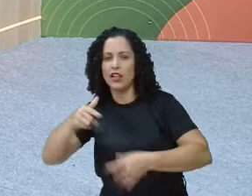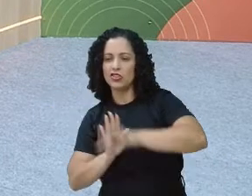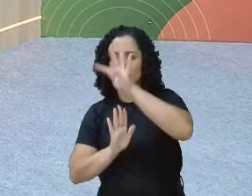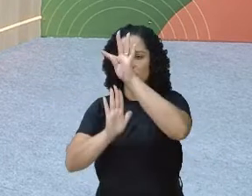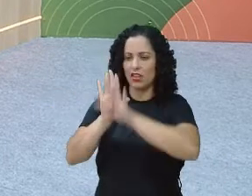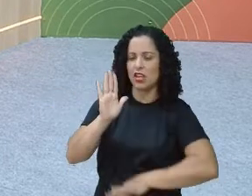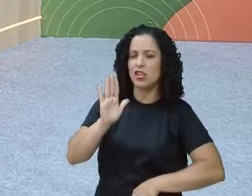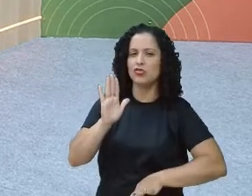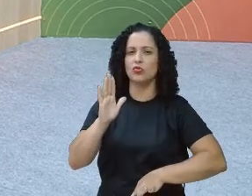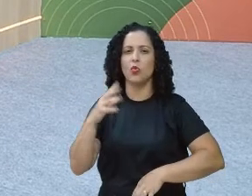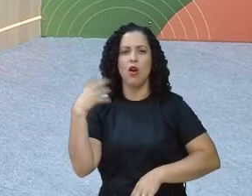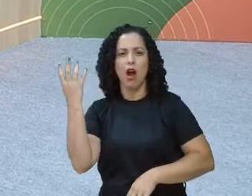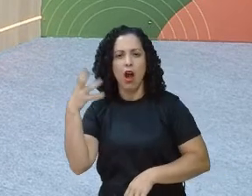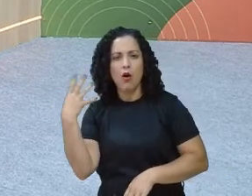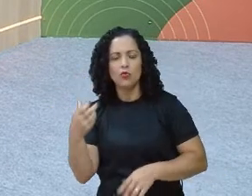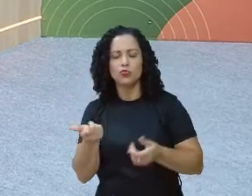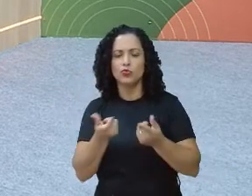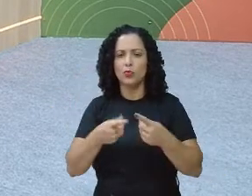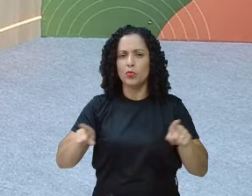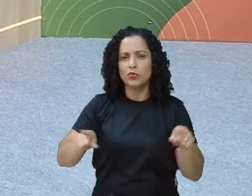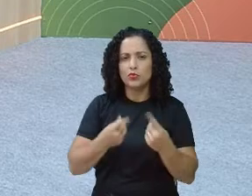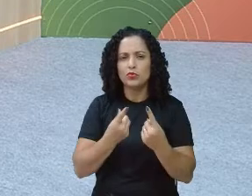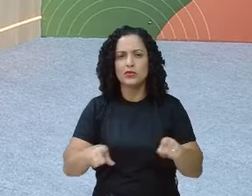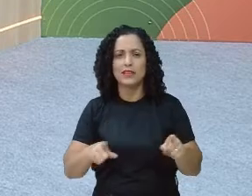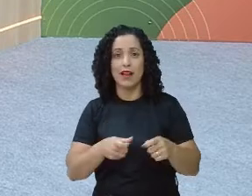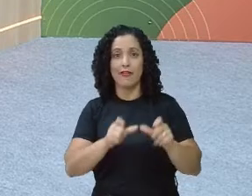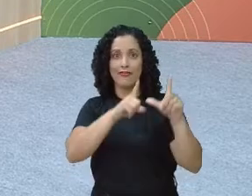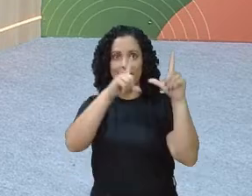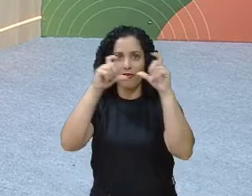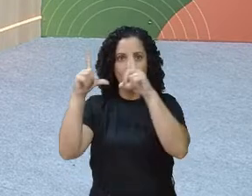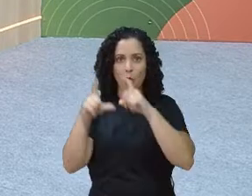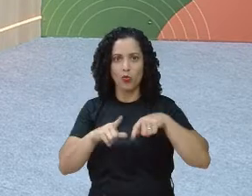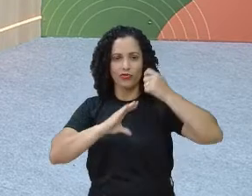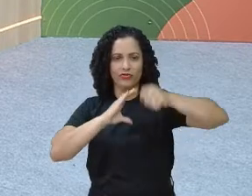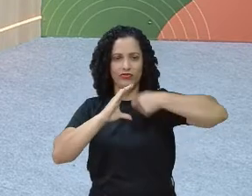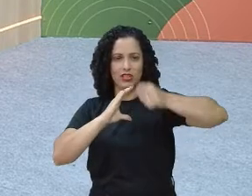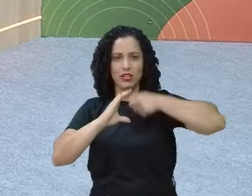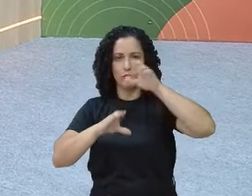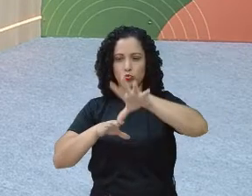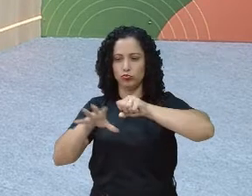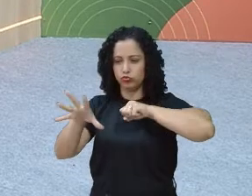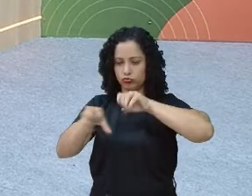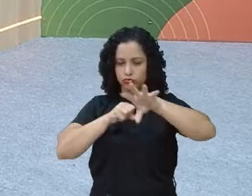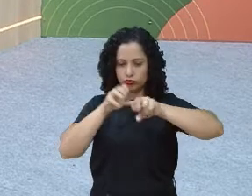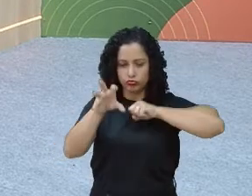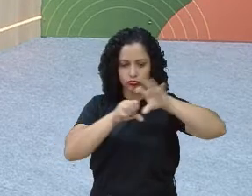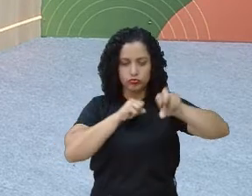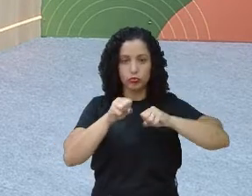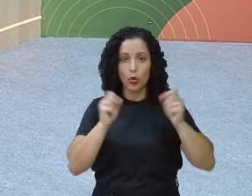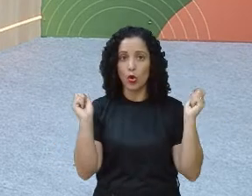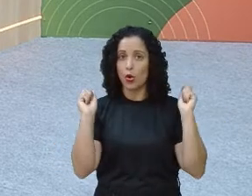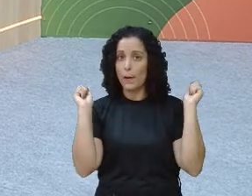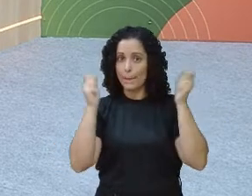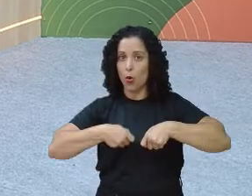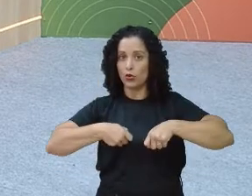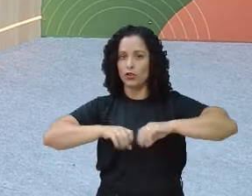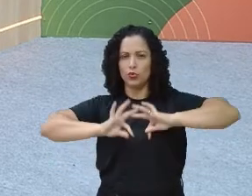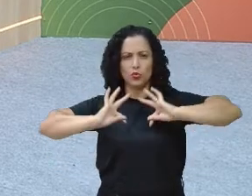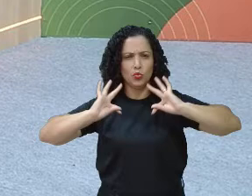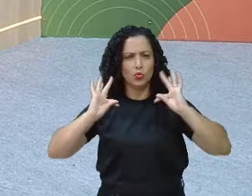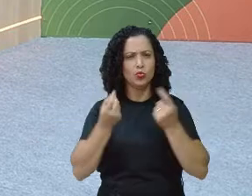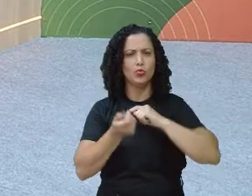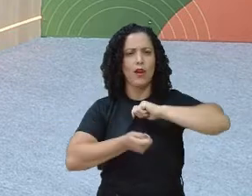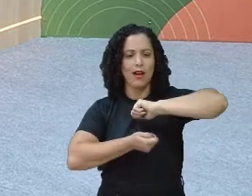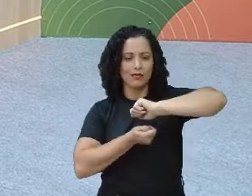texto, imagens, vídeos, e aí ele condensa tudo isso para fazer uma carta tecnológica, uma